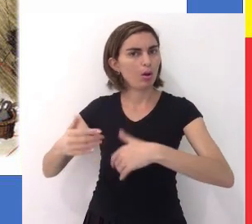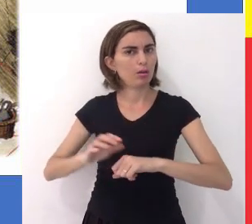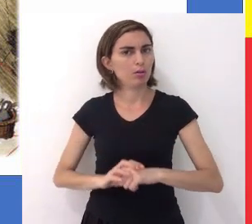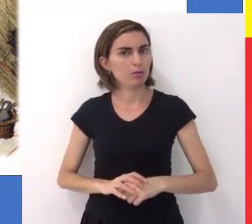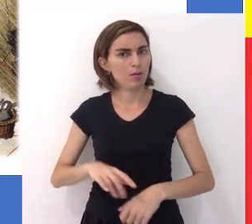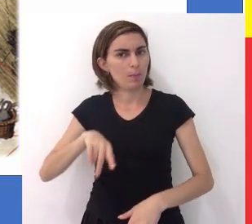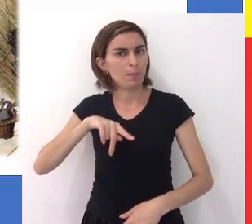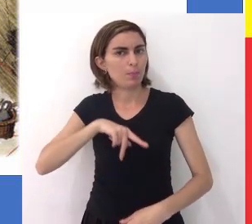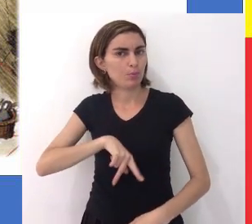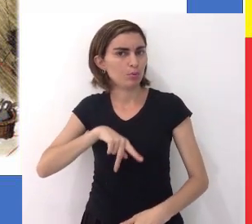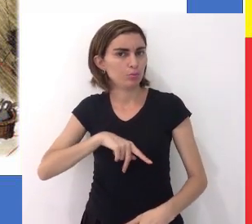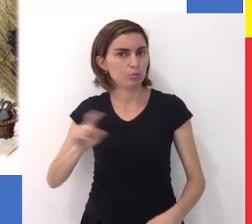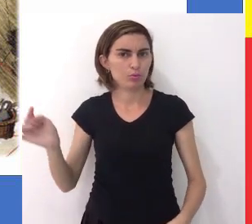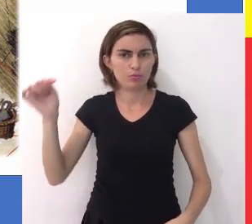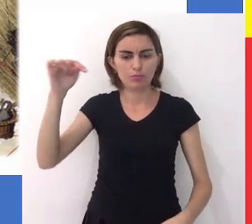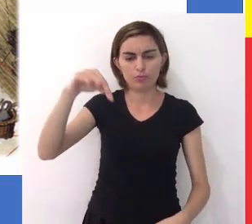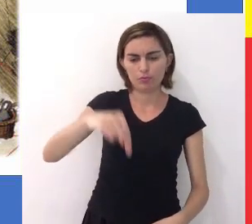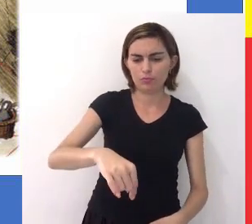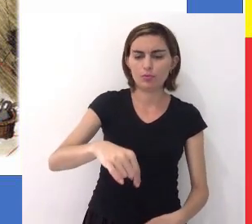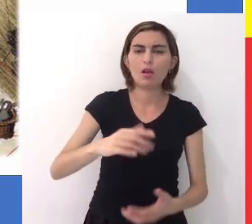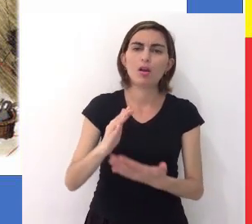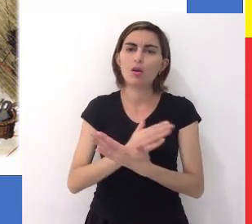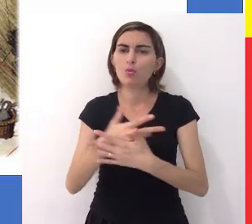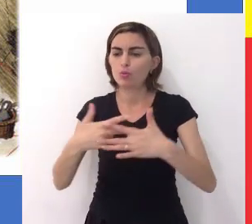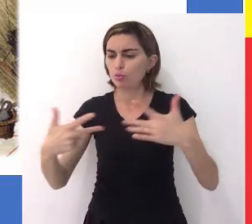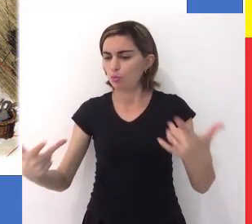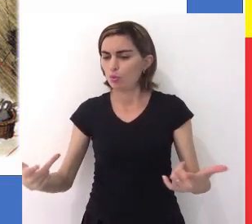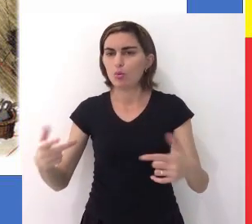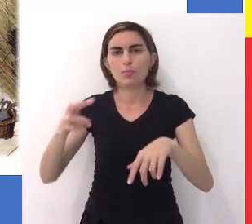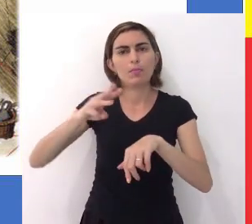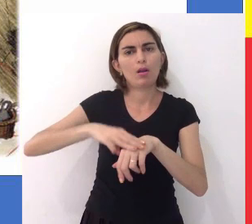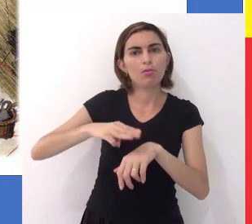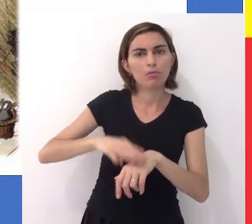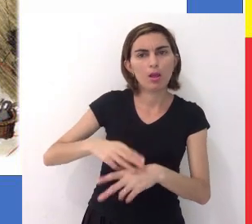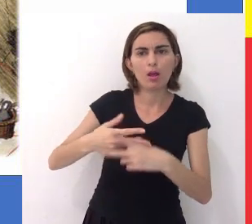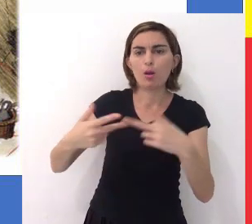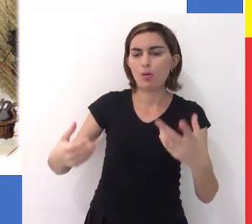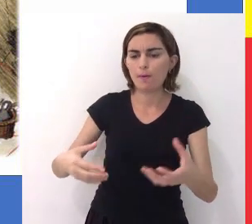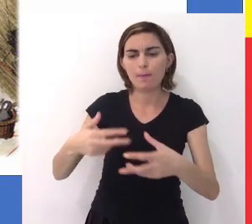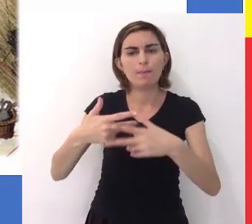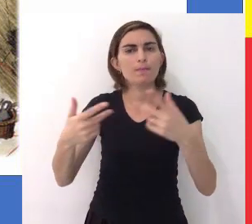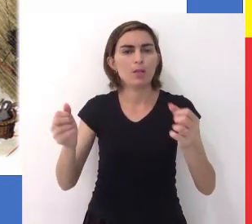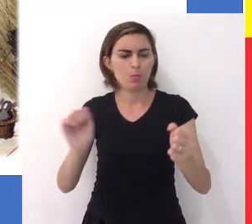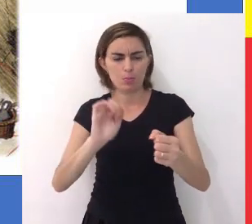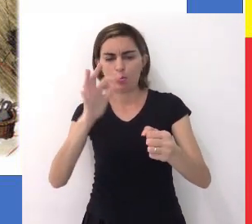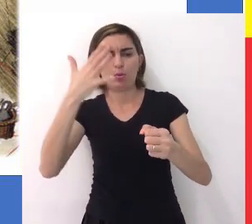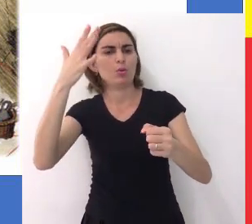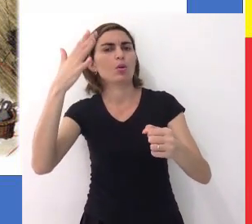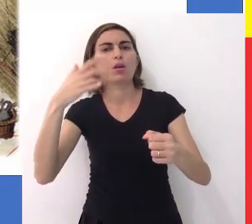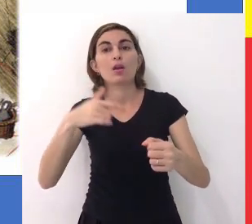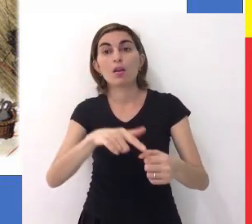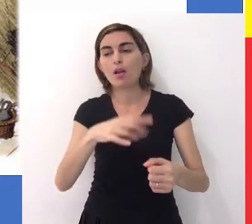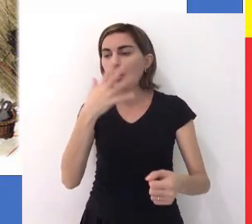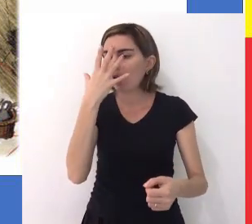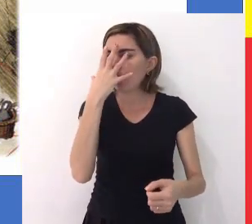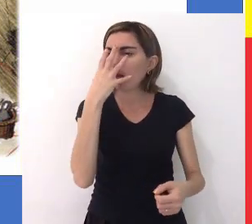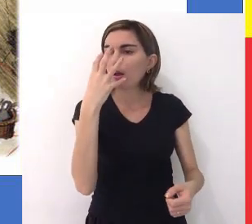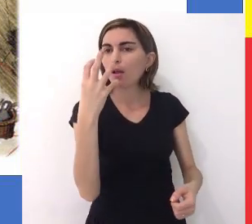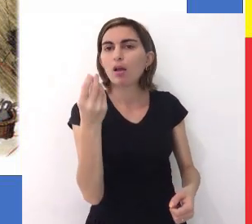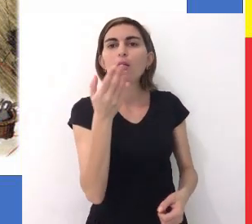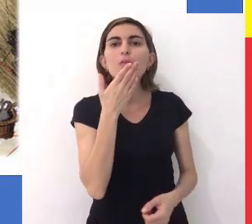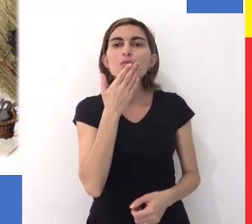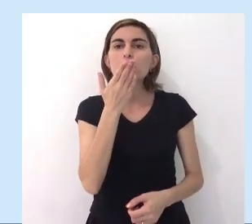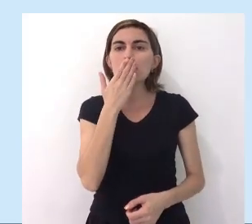os portugueses eles vinham aqui com alguns objetos metálicos, alguns objetos brilhantes, e isso seduzia os